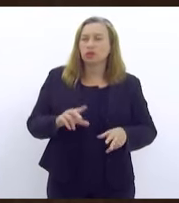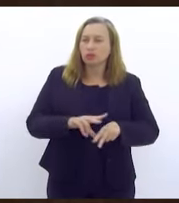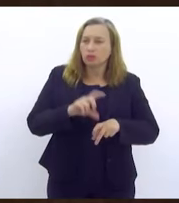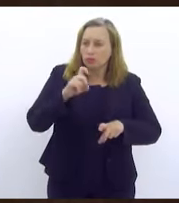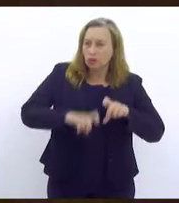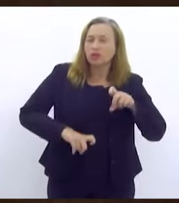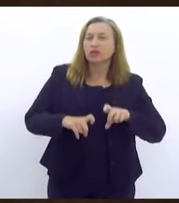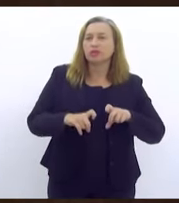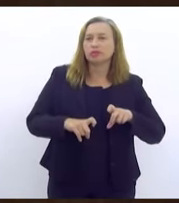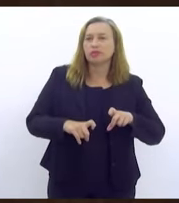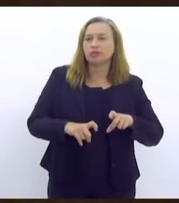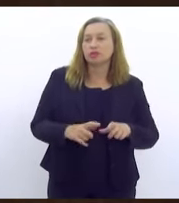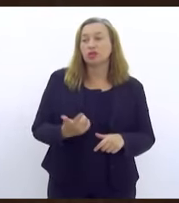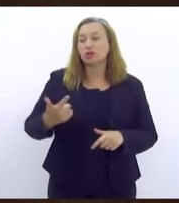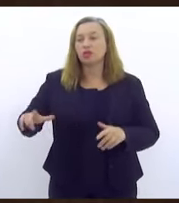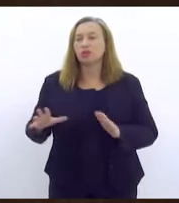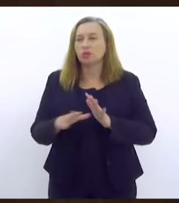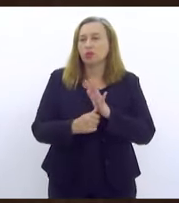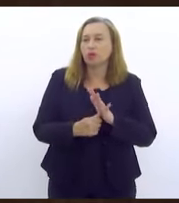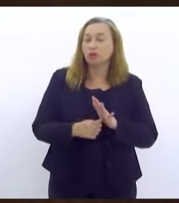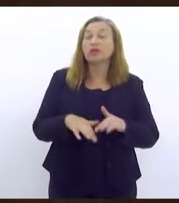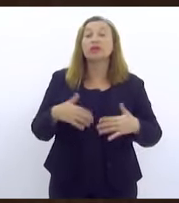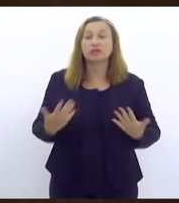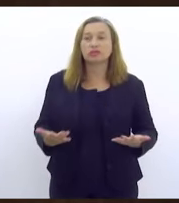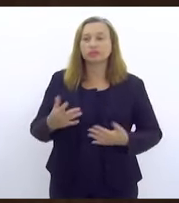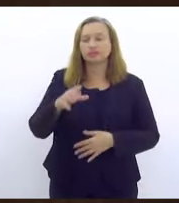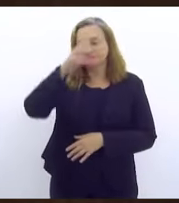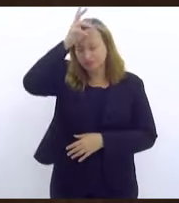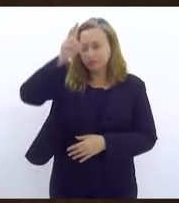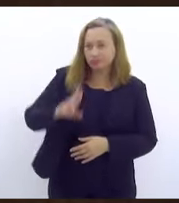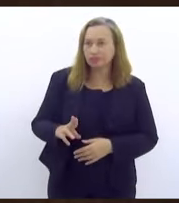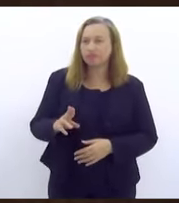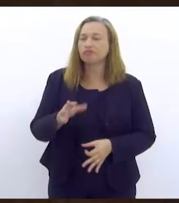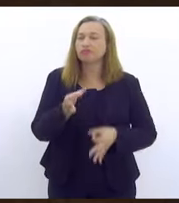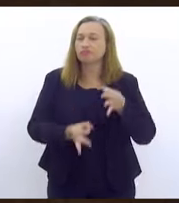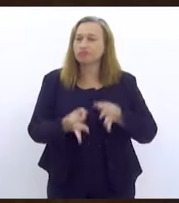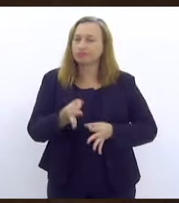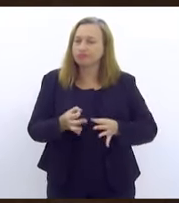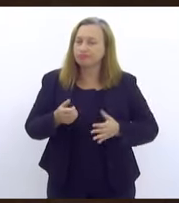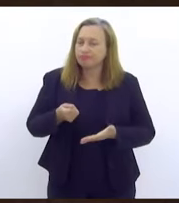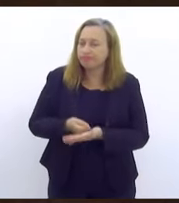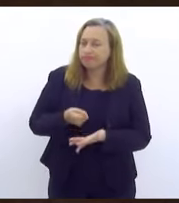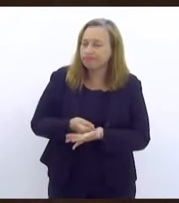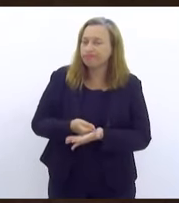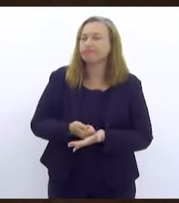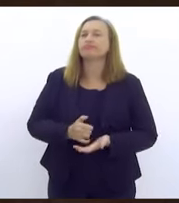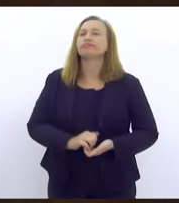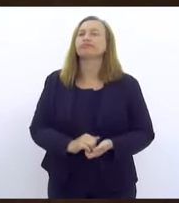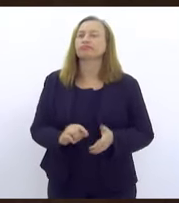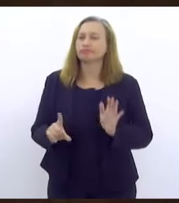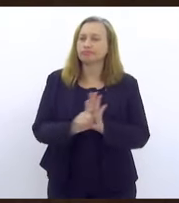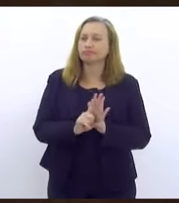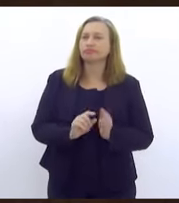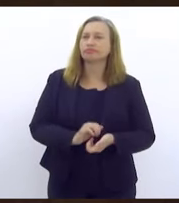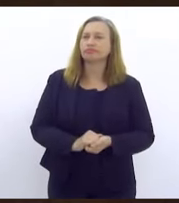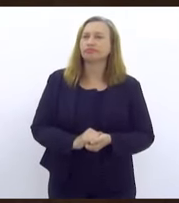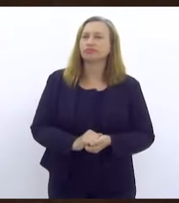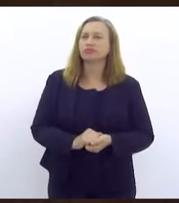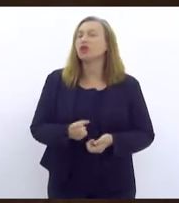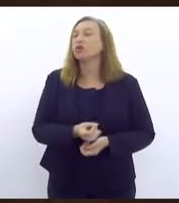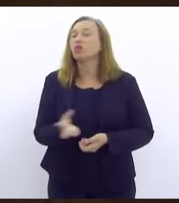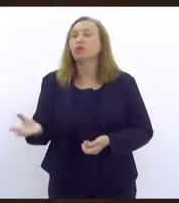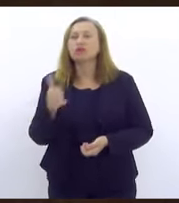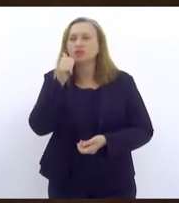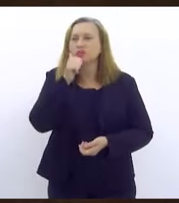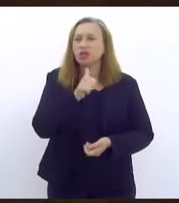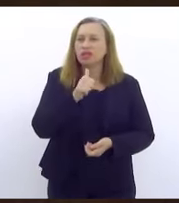porra. E outro por latrocínio. Então, tia Ju, o judiciário tem que ser mais enérgico. As nossas leis têm que ser mais enérgicas. Quantas mulheres,